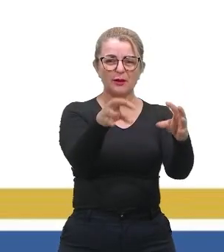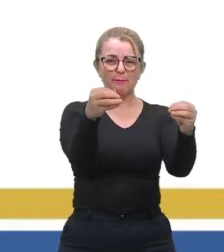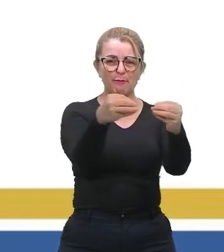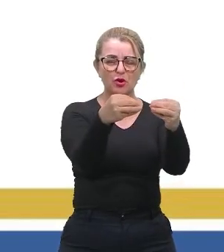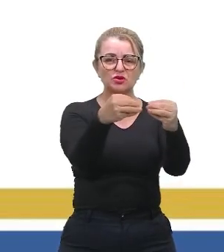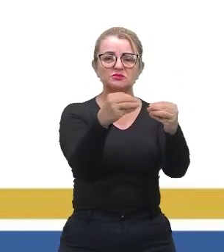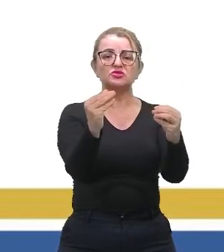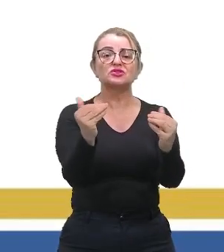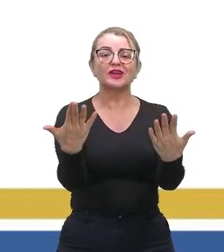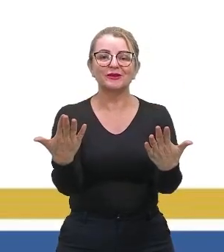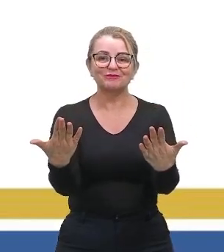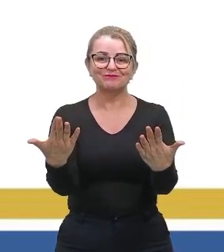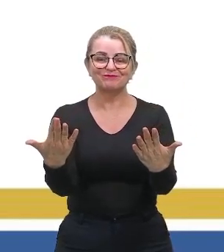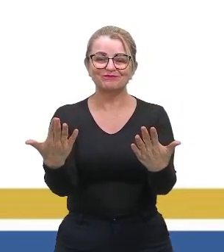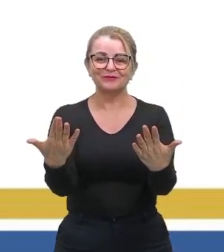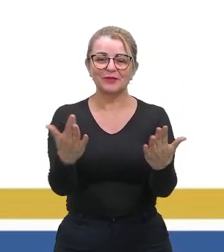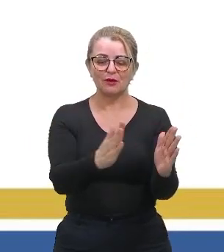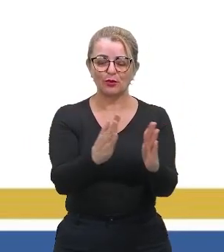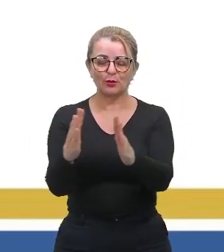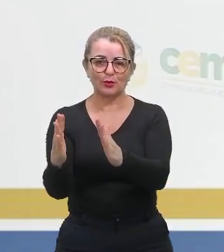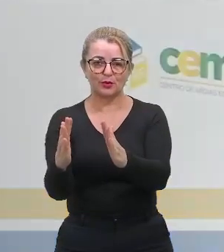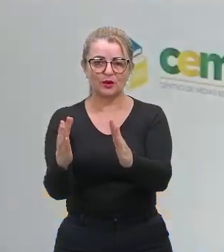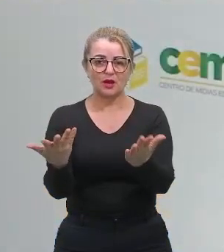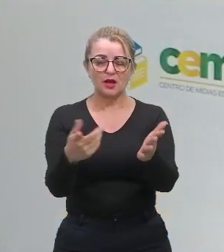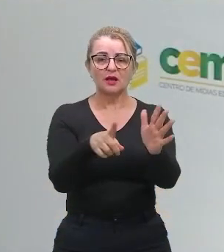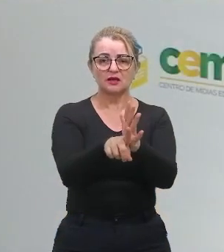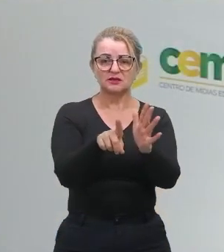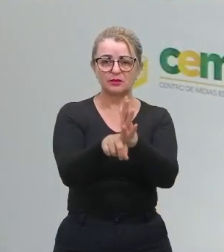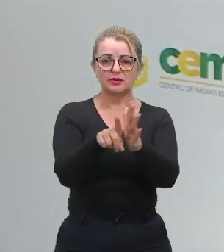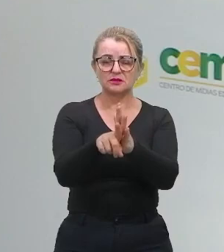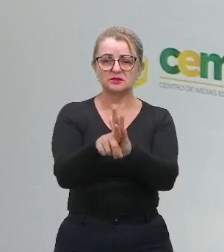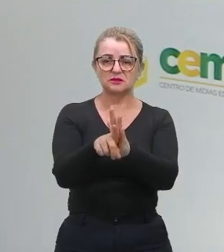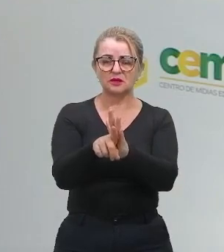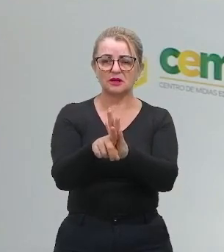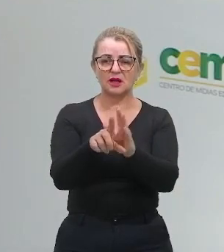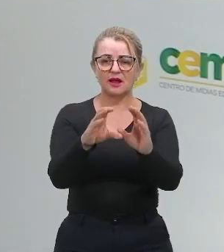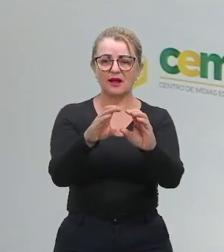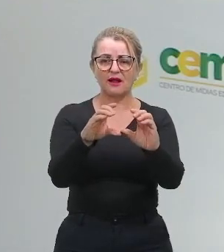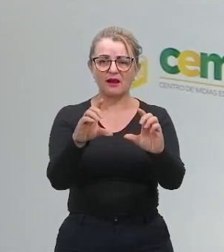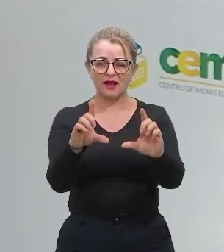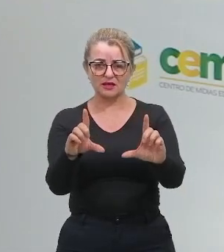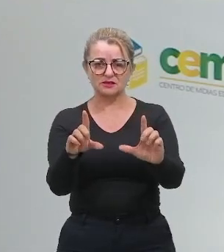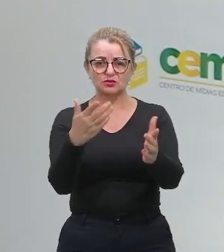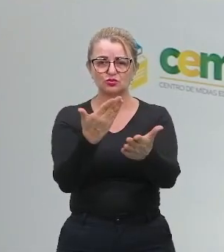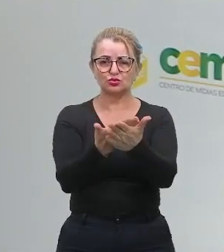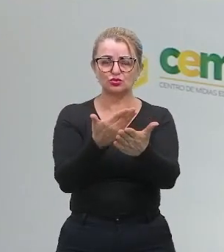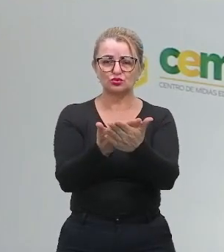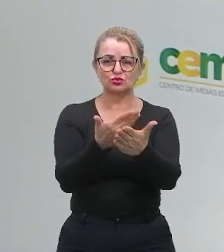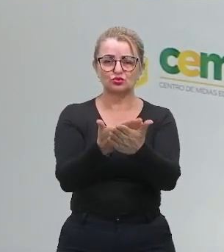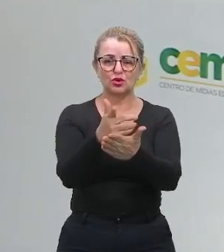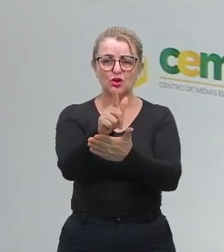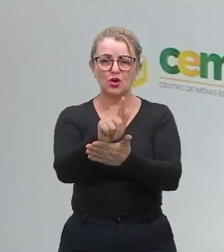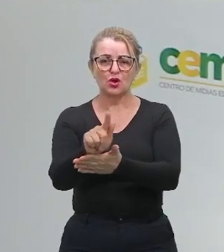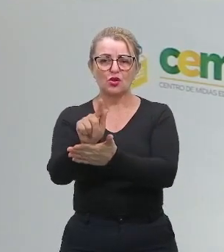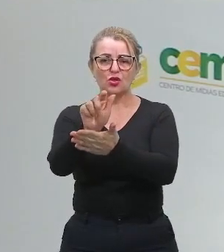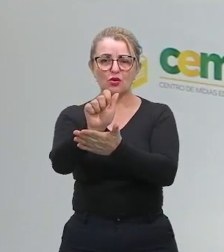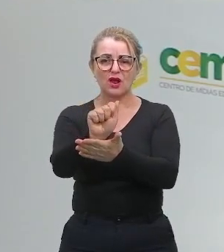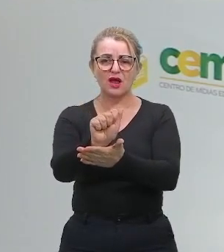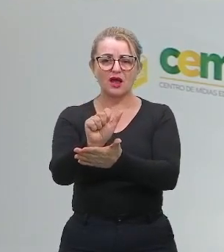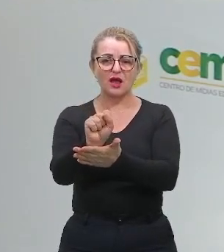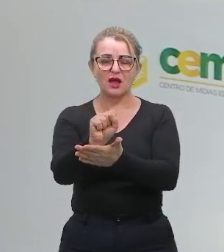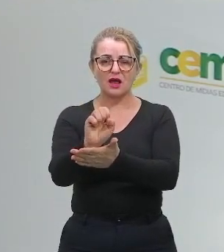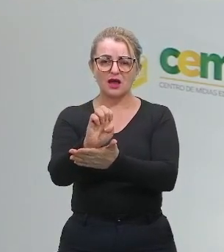de. Então, essa questão é uma questão clássica de estudo dos gases, especificamente falando